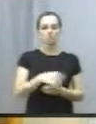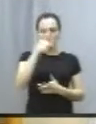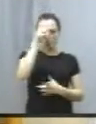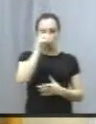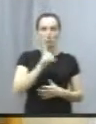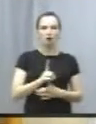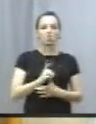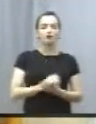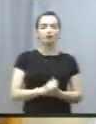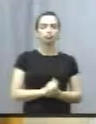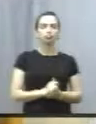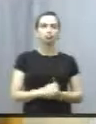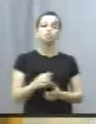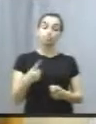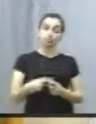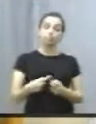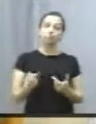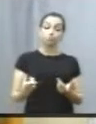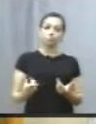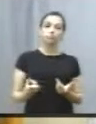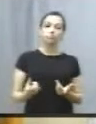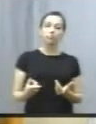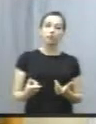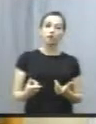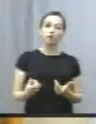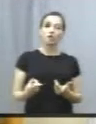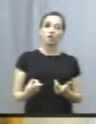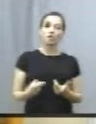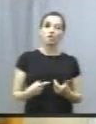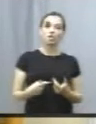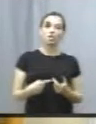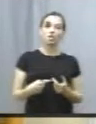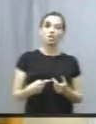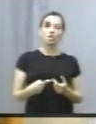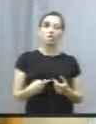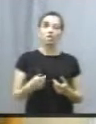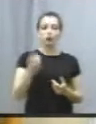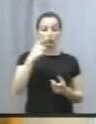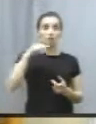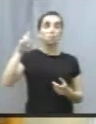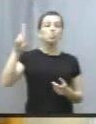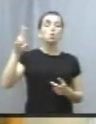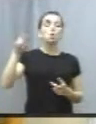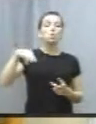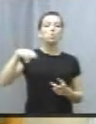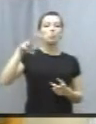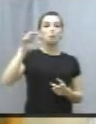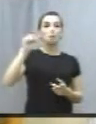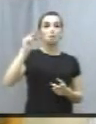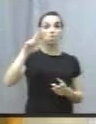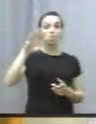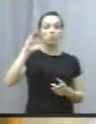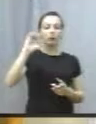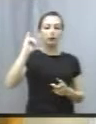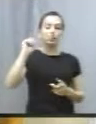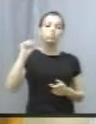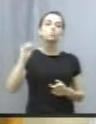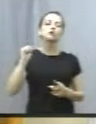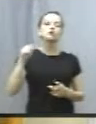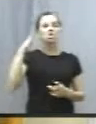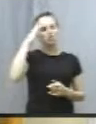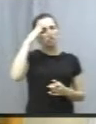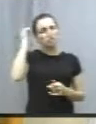Por isso, talvez, por isso, doutora Márcia Lia, conheço-a há mais de 20 anos. Sei da